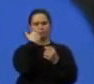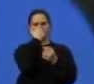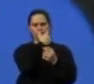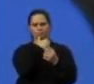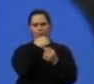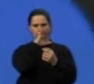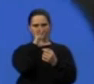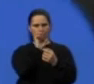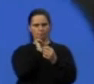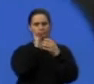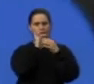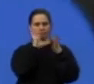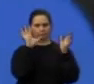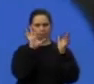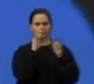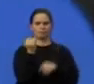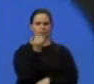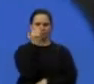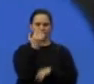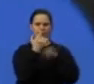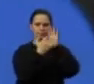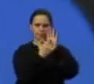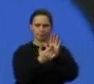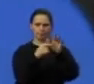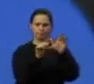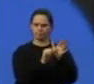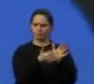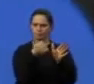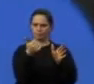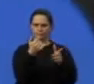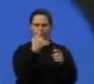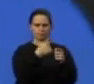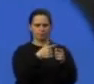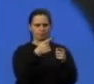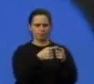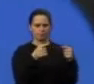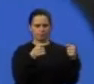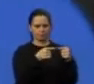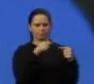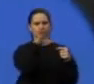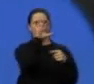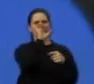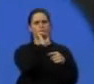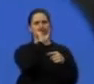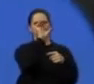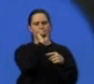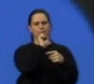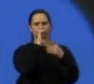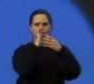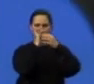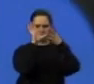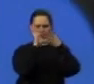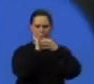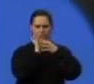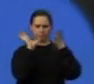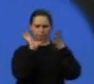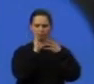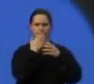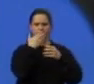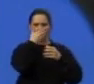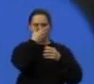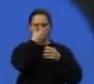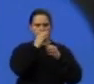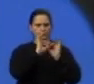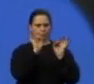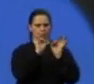É importante ressaltar, prezado aluno, principalmente com relação às vias aéreas superiores livres, que